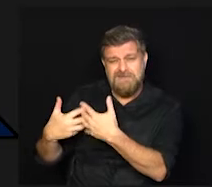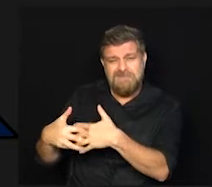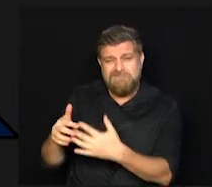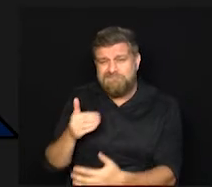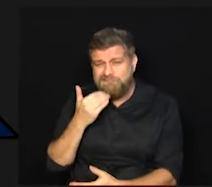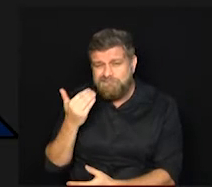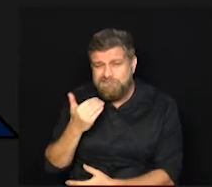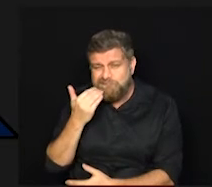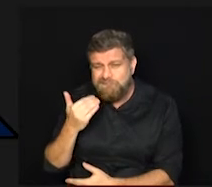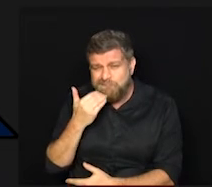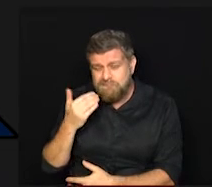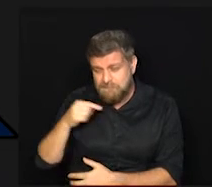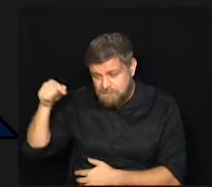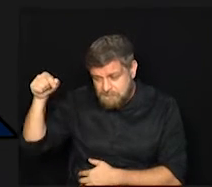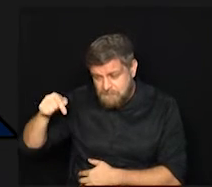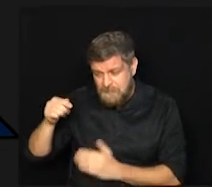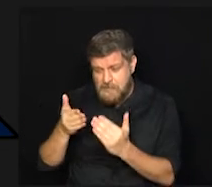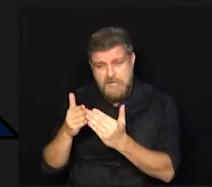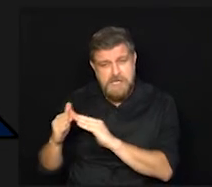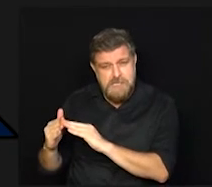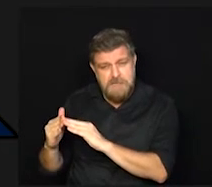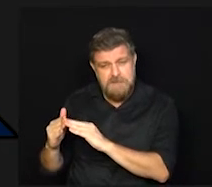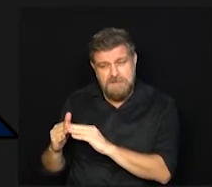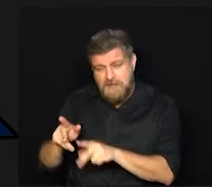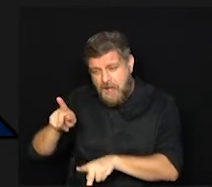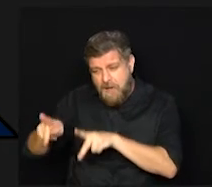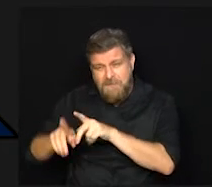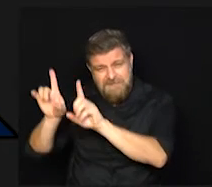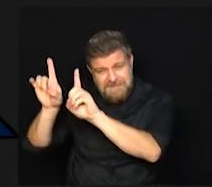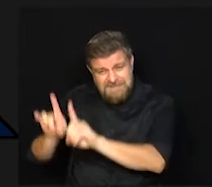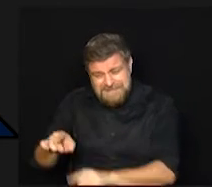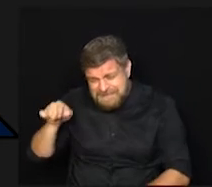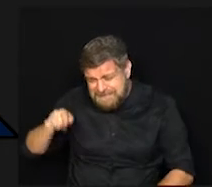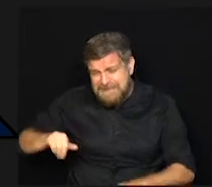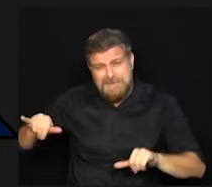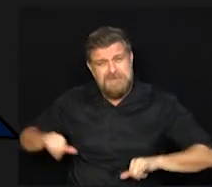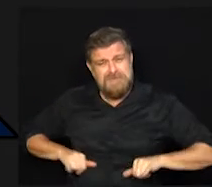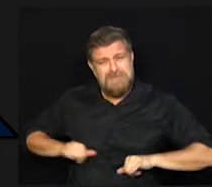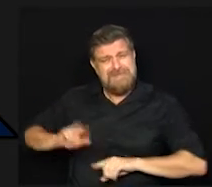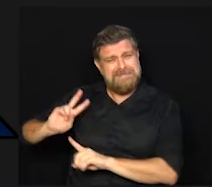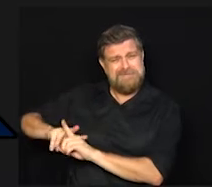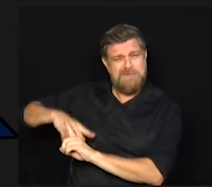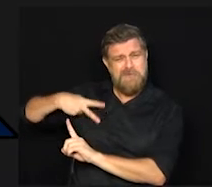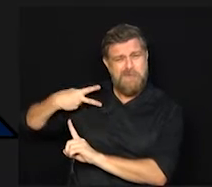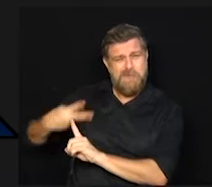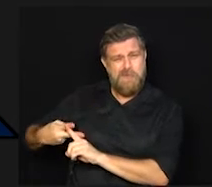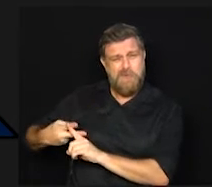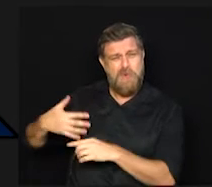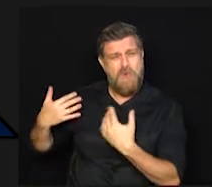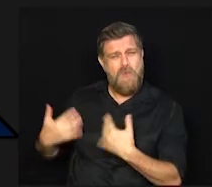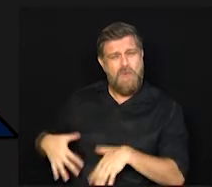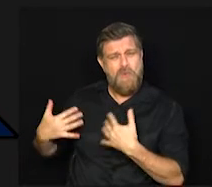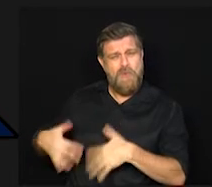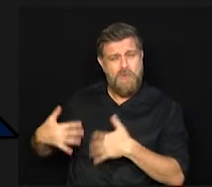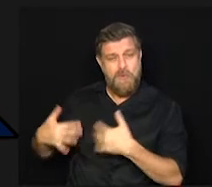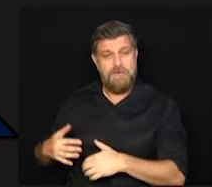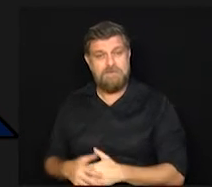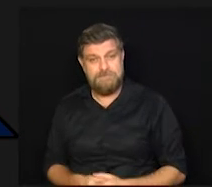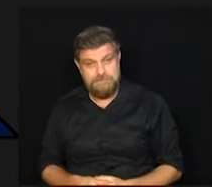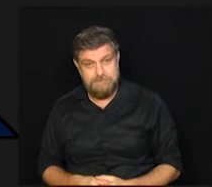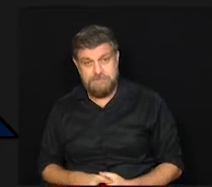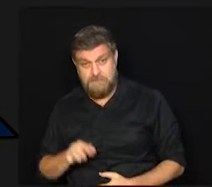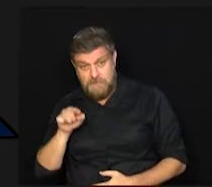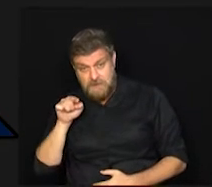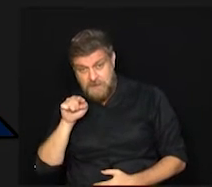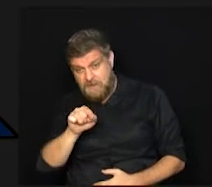periferia, ali aquele povo são as pessoas que acabam sofrendo cada vez mais. Então você,